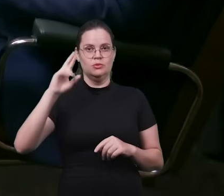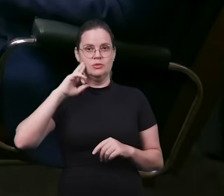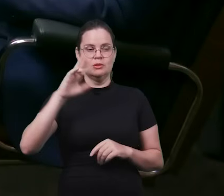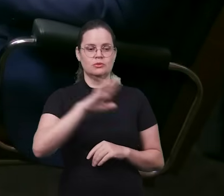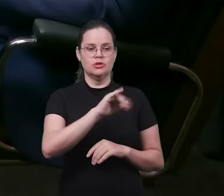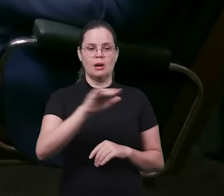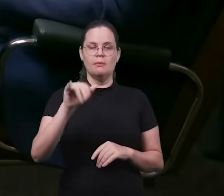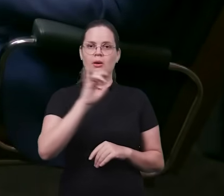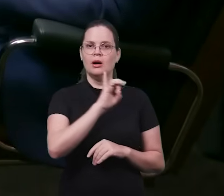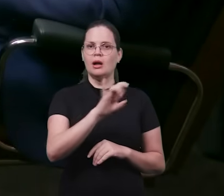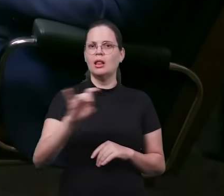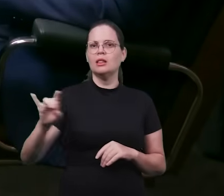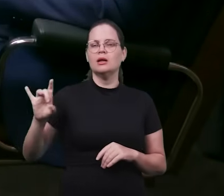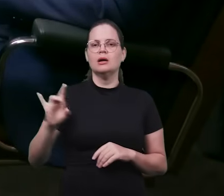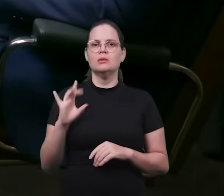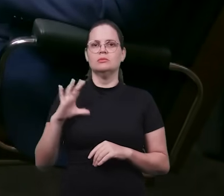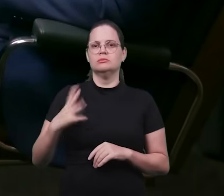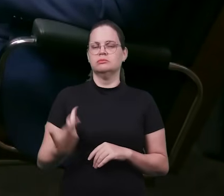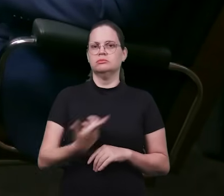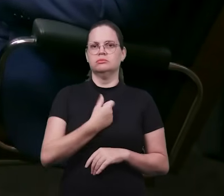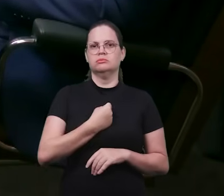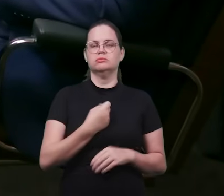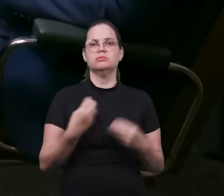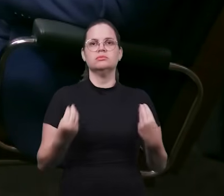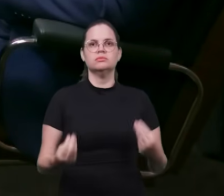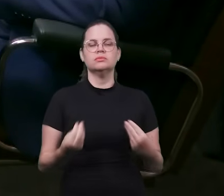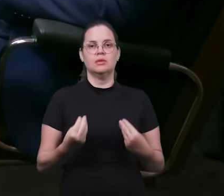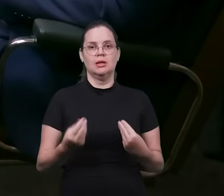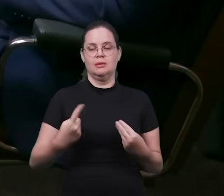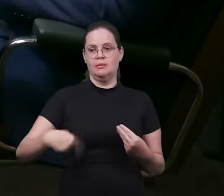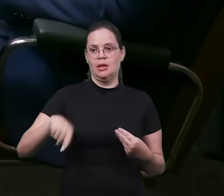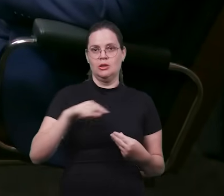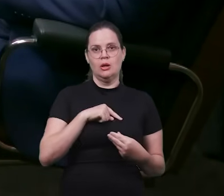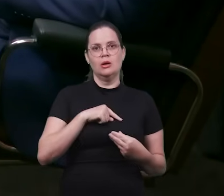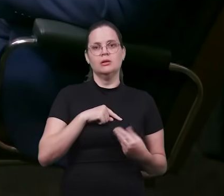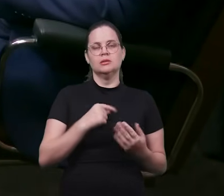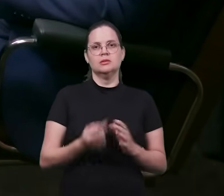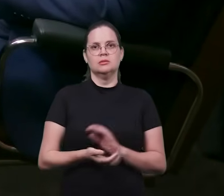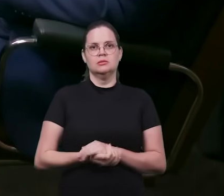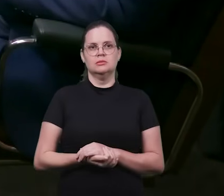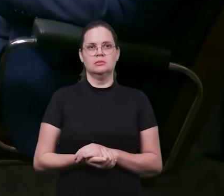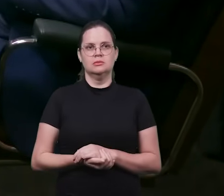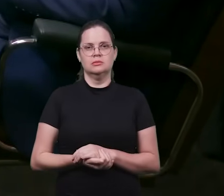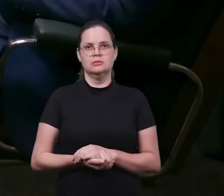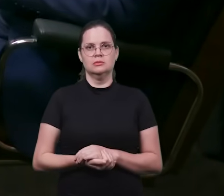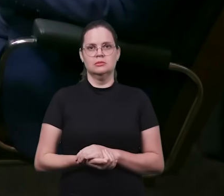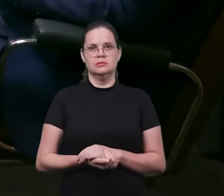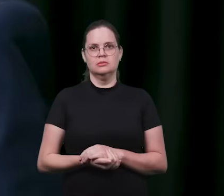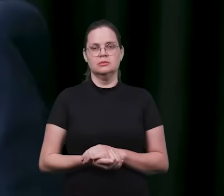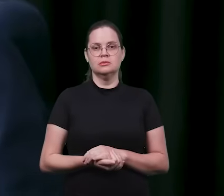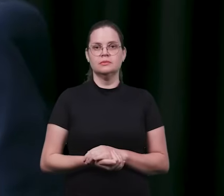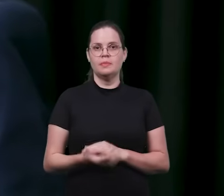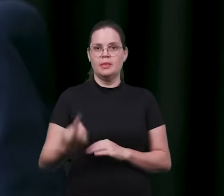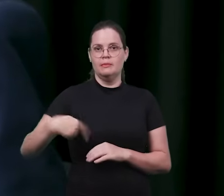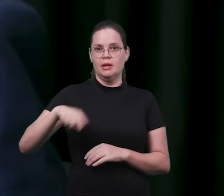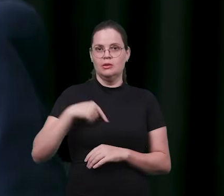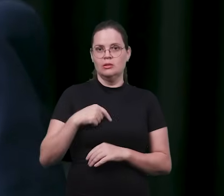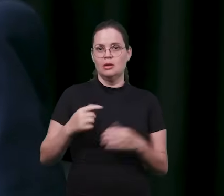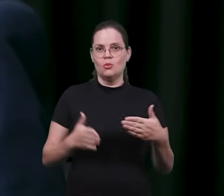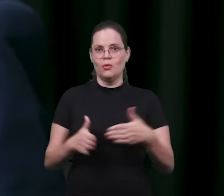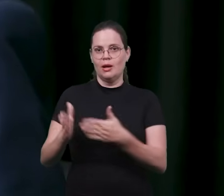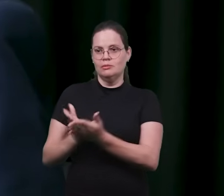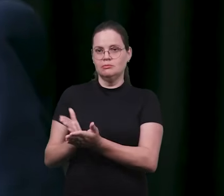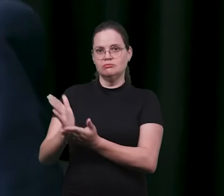nos resgatou e nos colocou, como diz a palavra, né, num novo e vivo caminho.